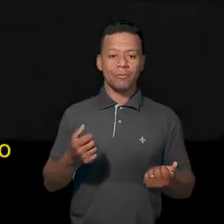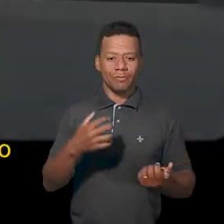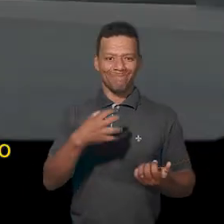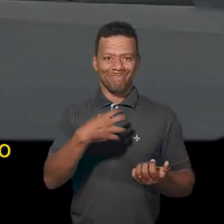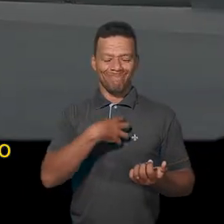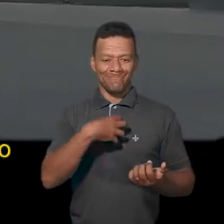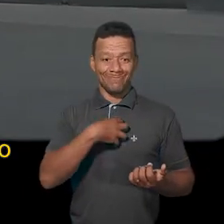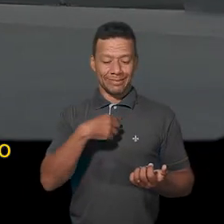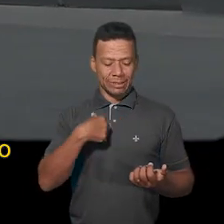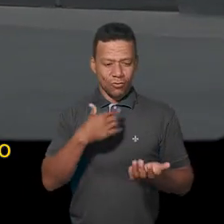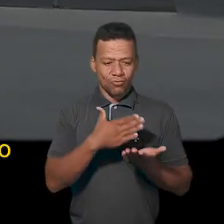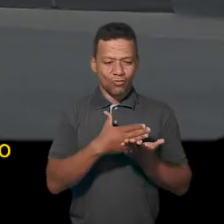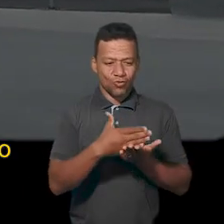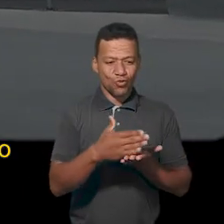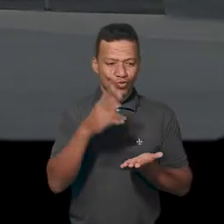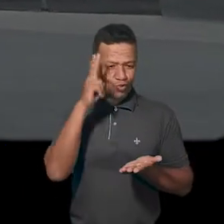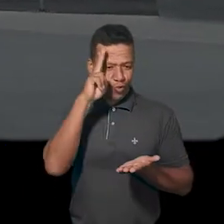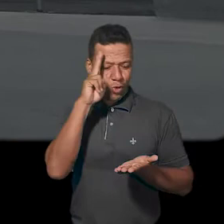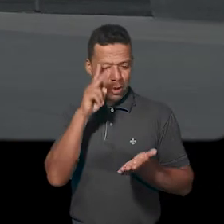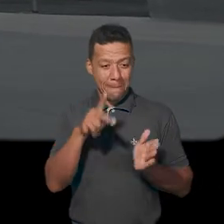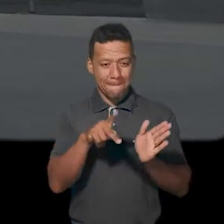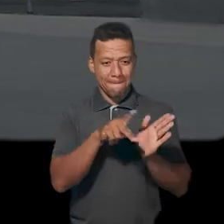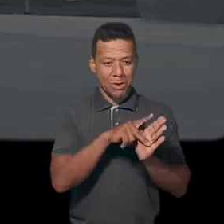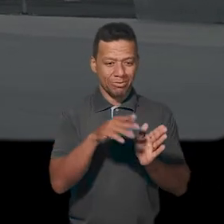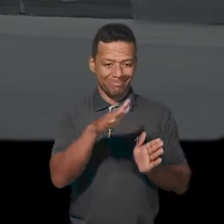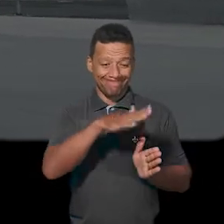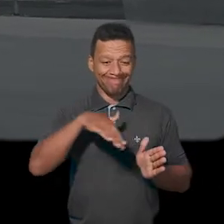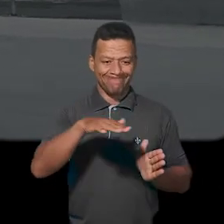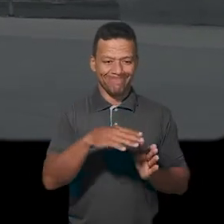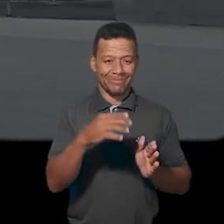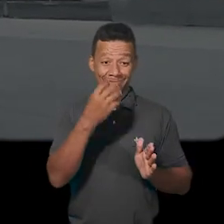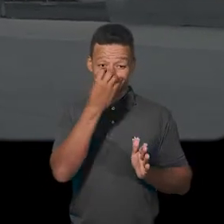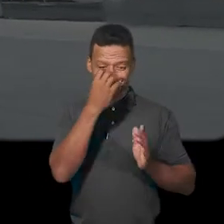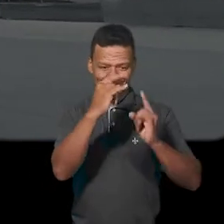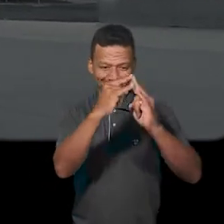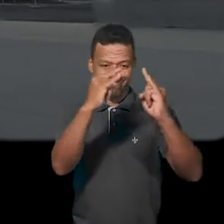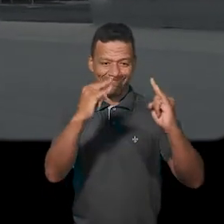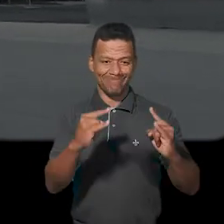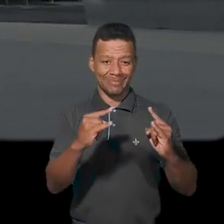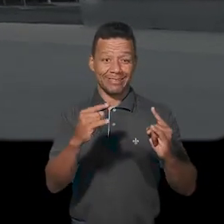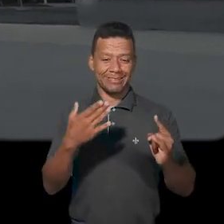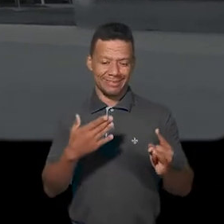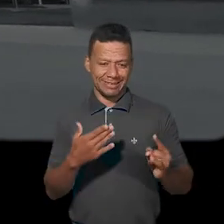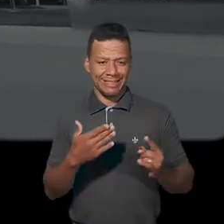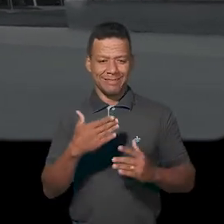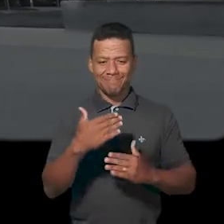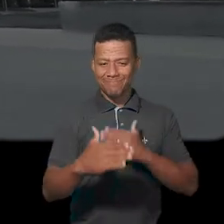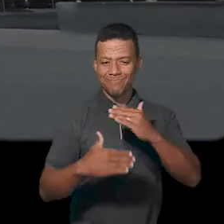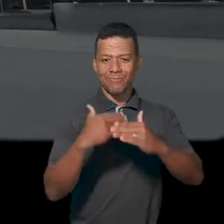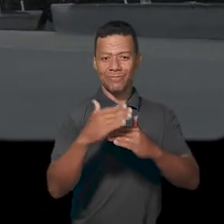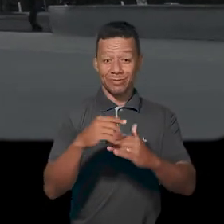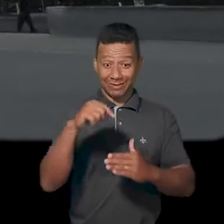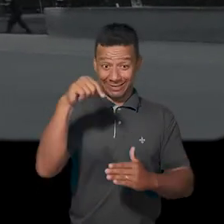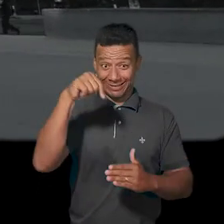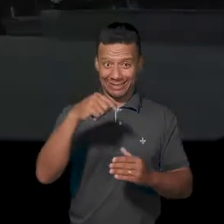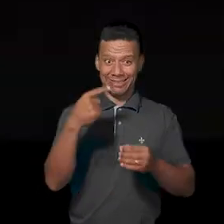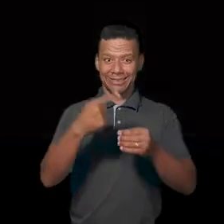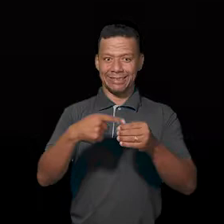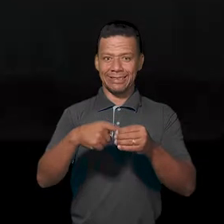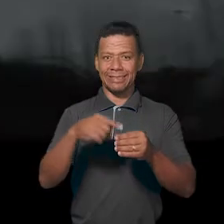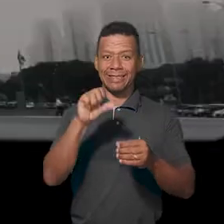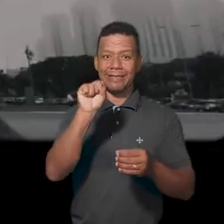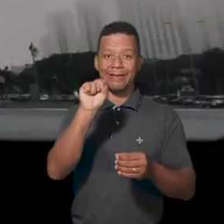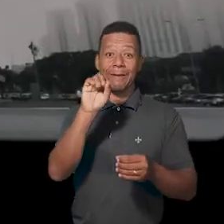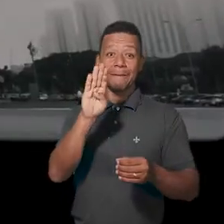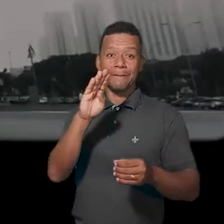Esse foi o começo da minha história com o circo. E ela se confunde um pouco com a história do circo em São Bernardo.